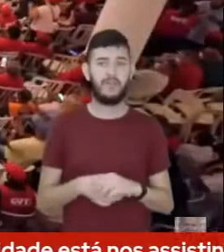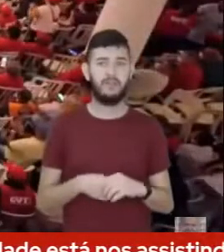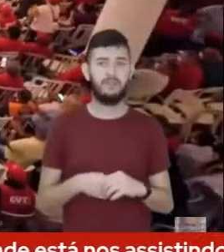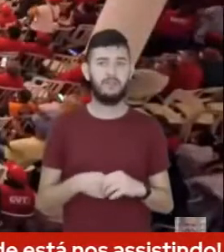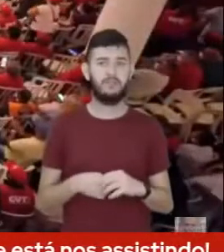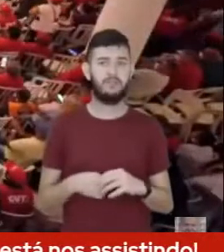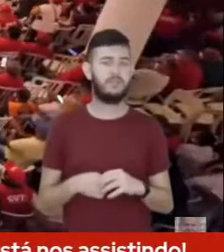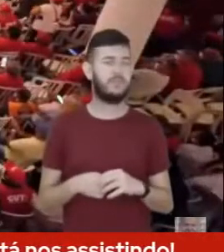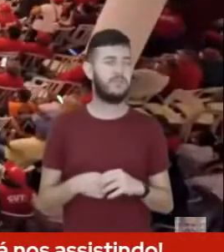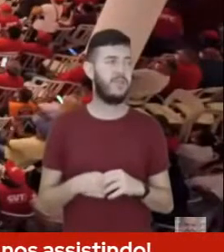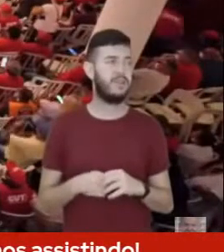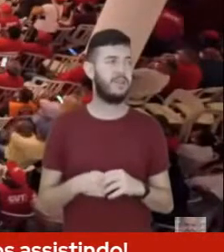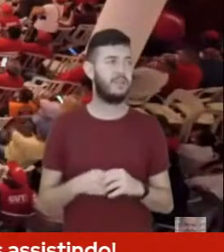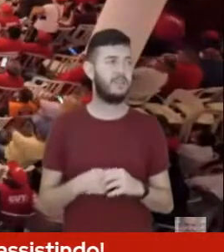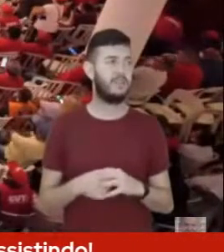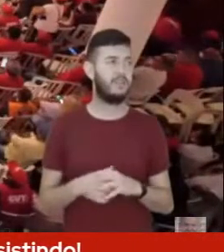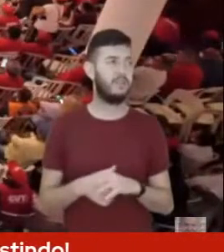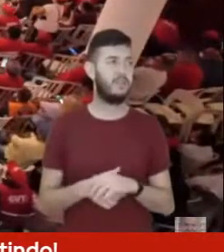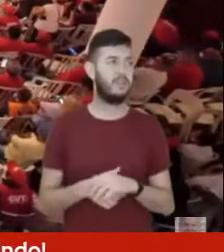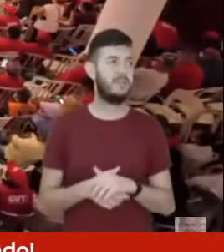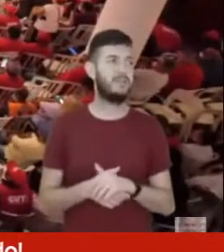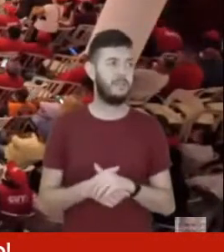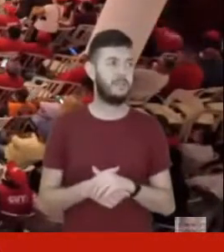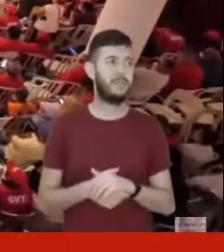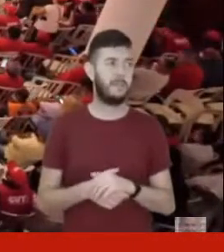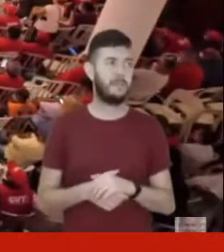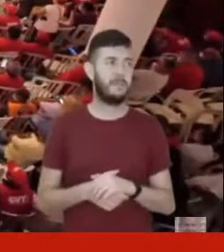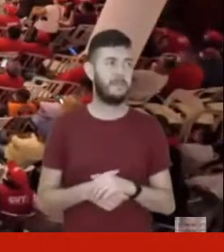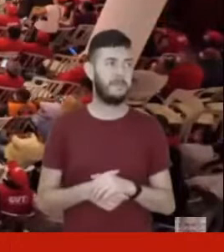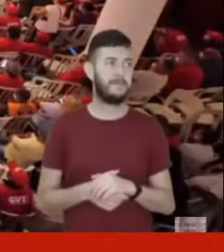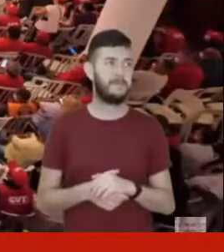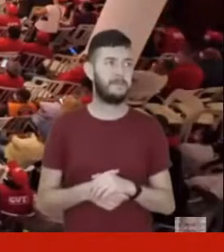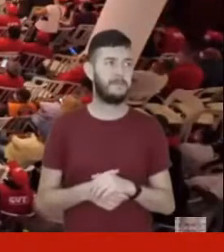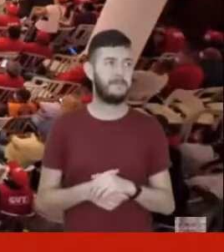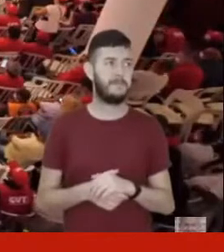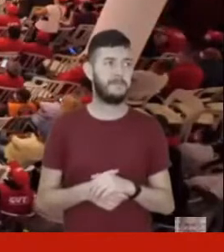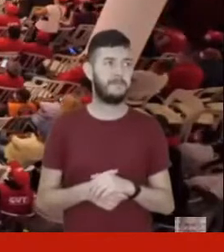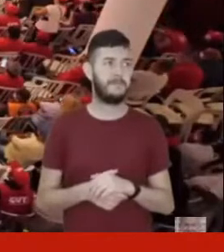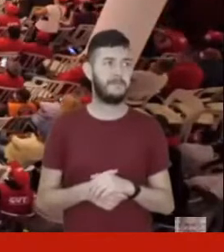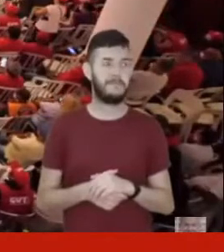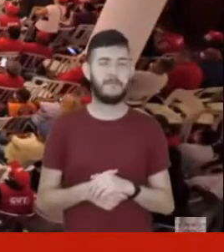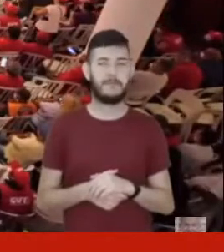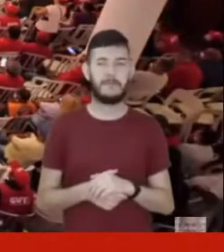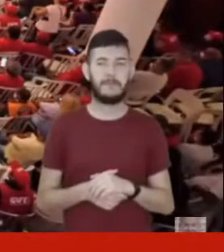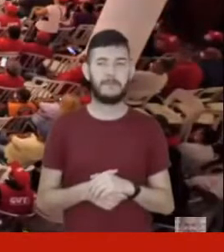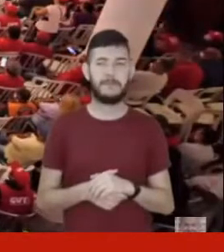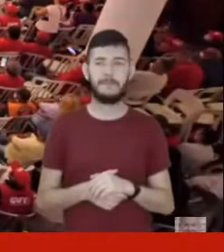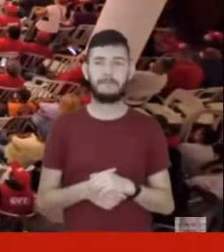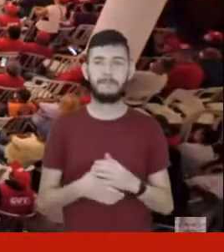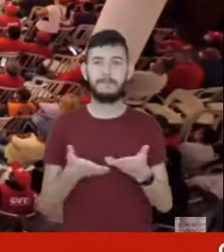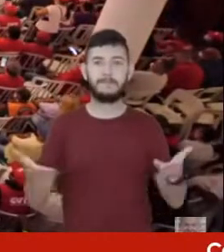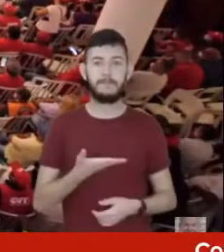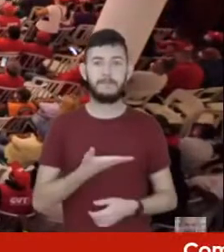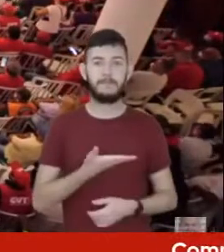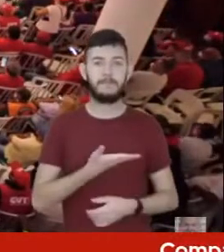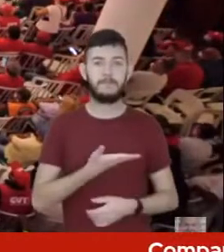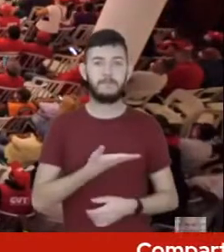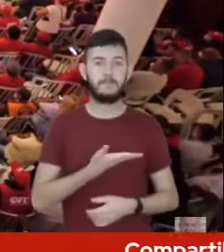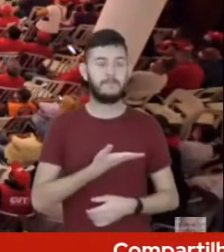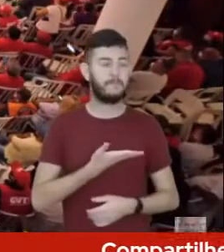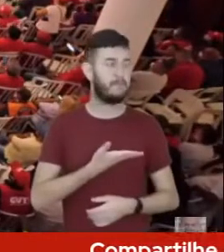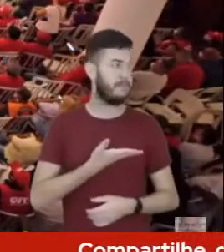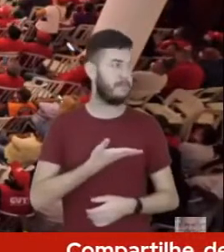Valeu, Juruna. Bom dia, companheiros, companheiras. Saudar a militância guerreira e todas as centrais